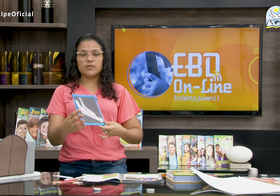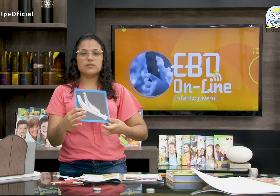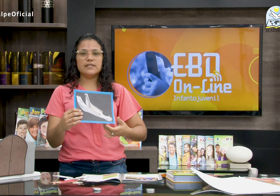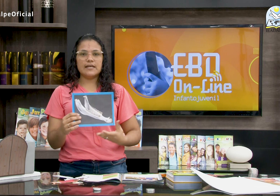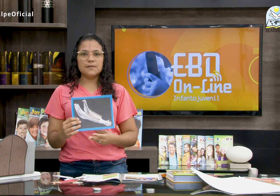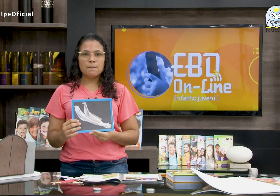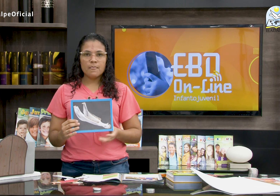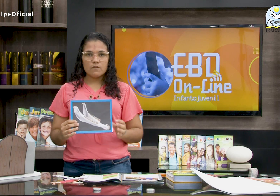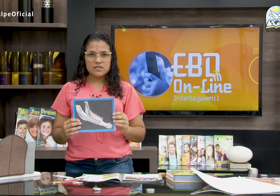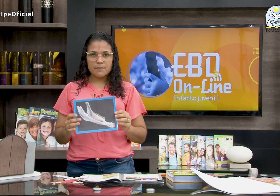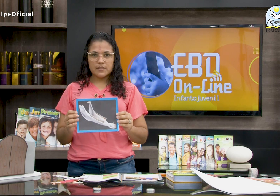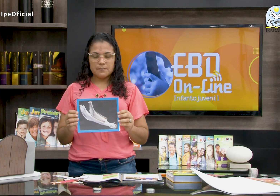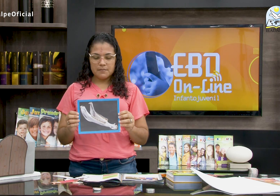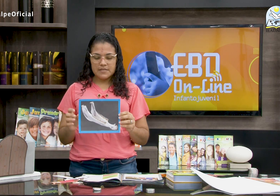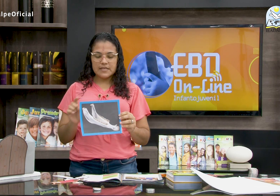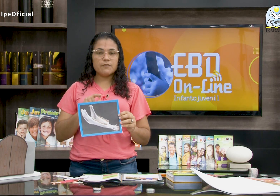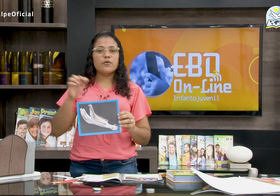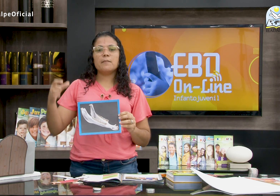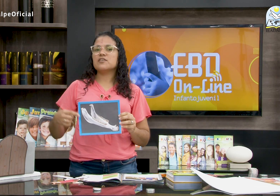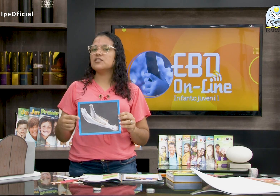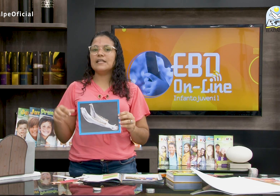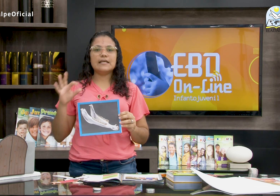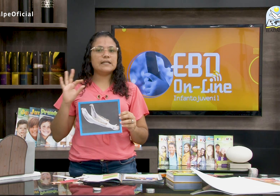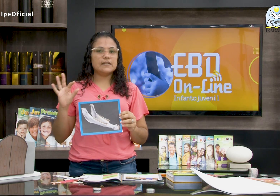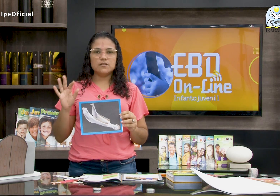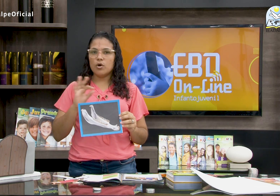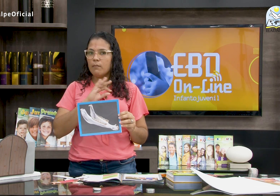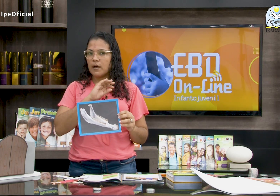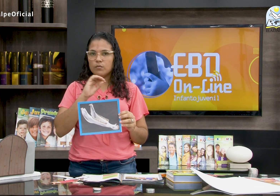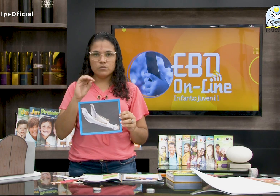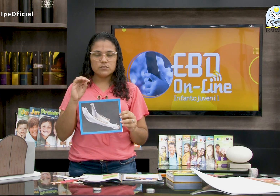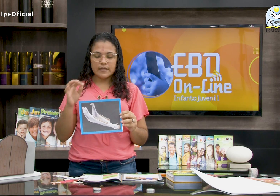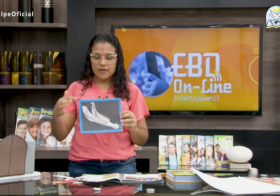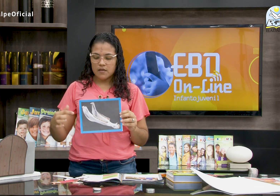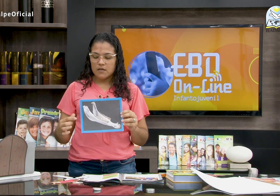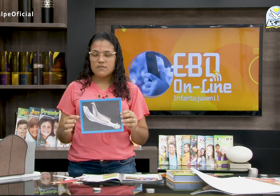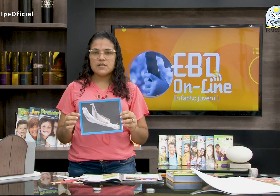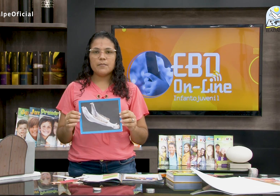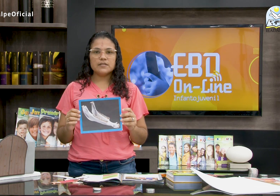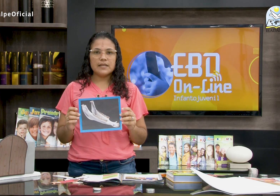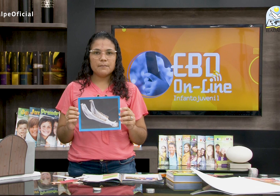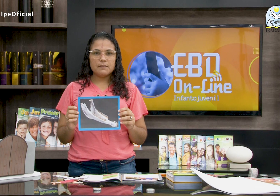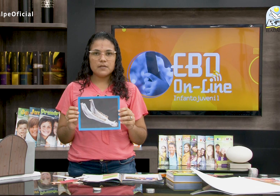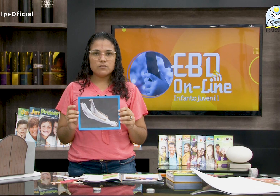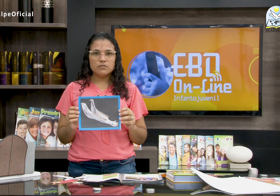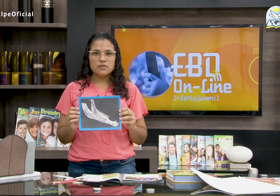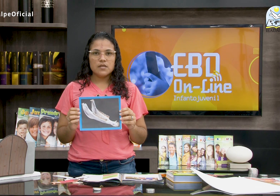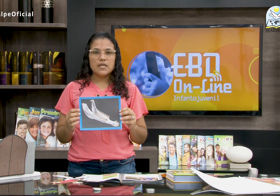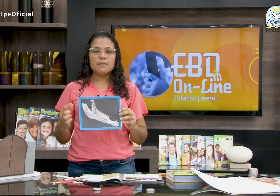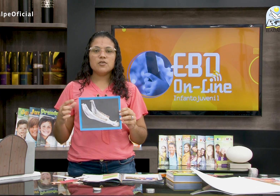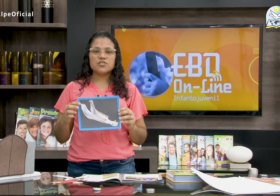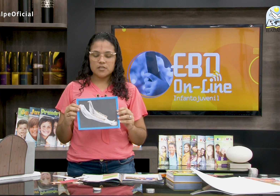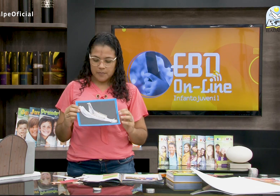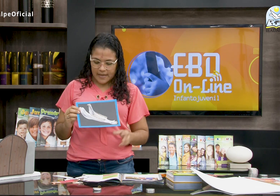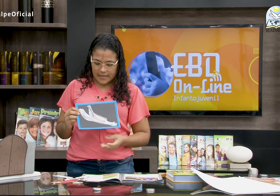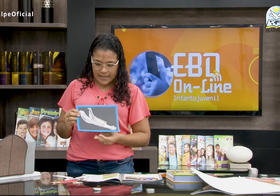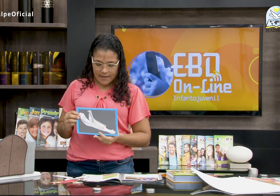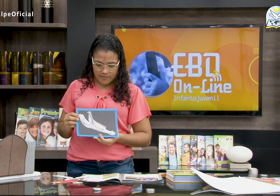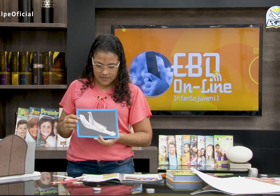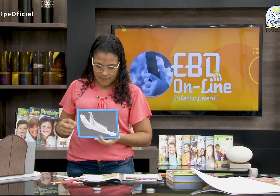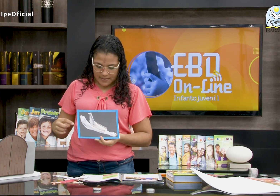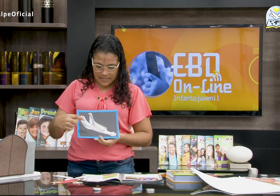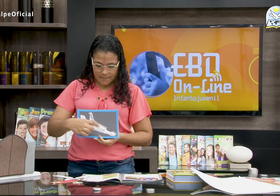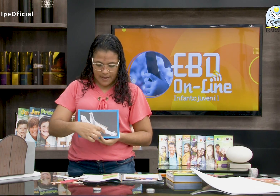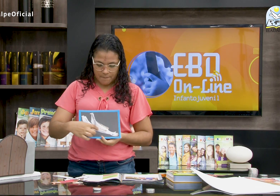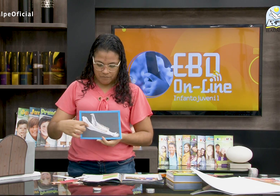tiver a oportunidade, você pode imprimir, isso aqui foi uma imagem da internet normal, tá? Você pode estar imprimindo e mostrando para ele. E aí